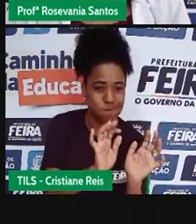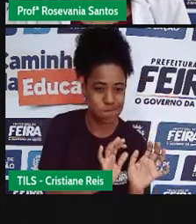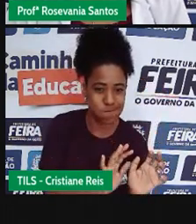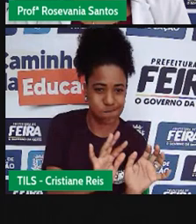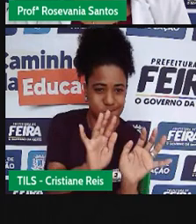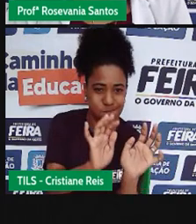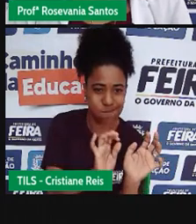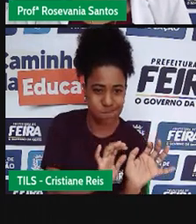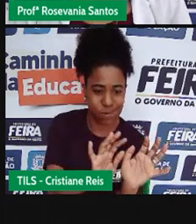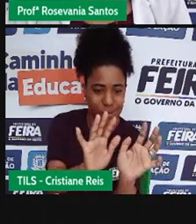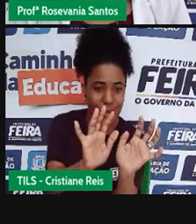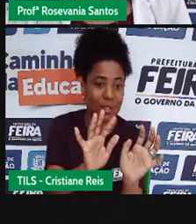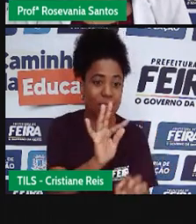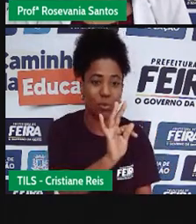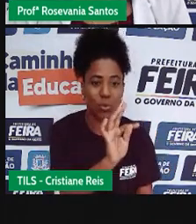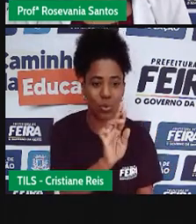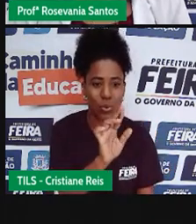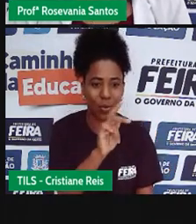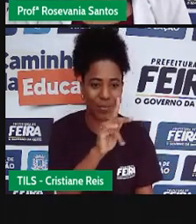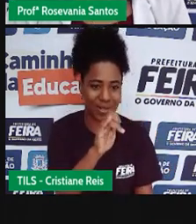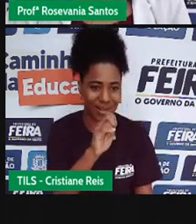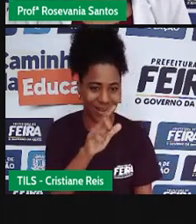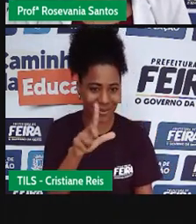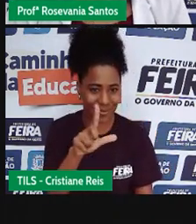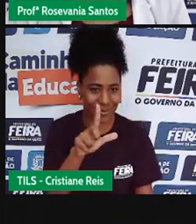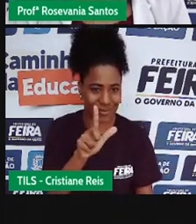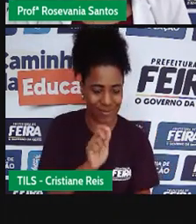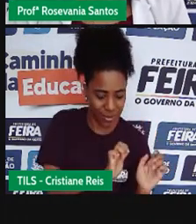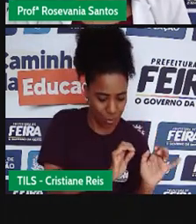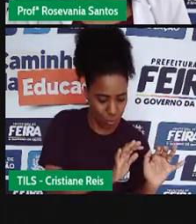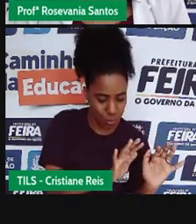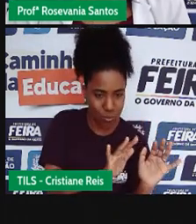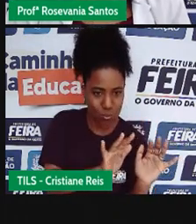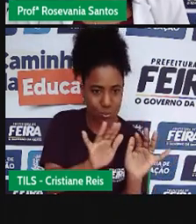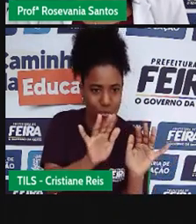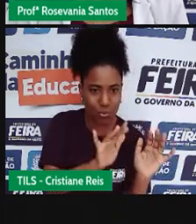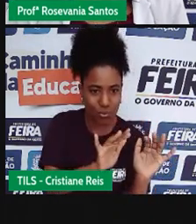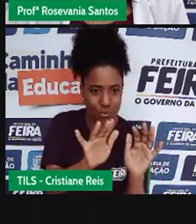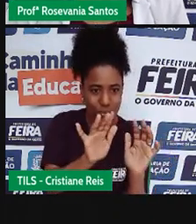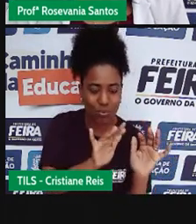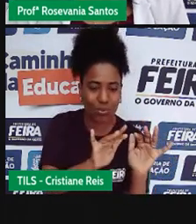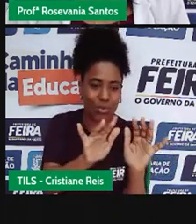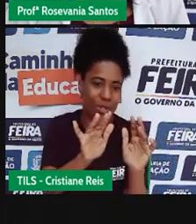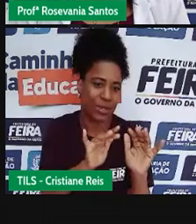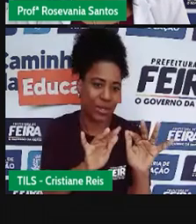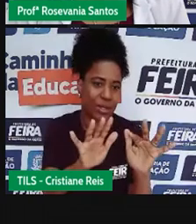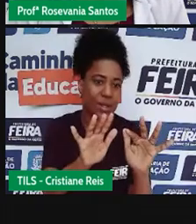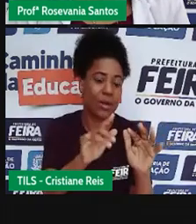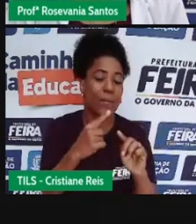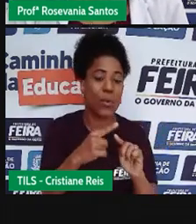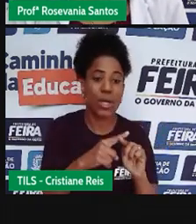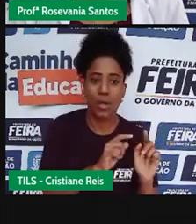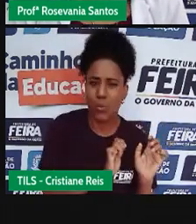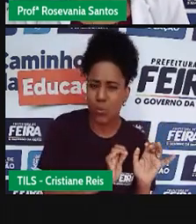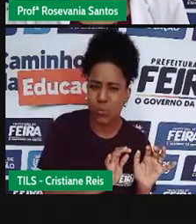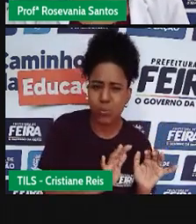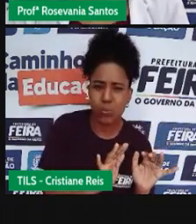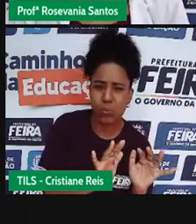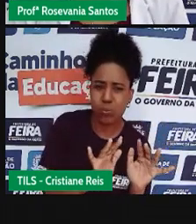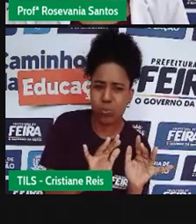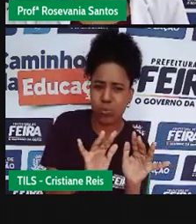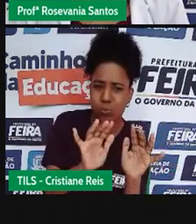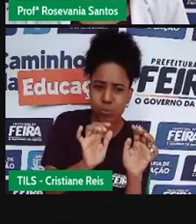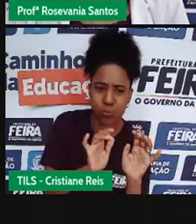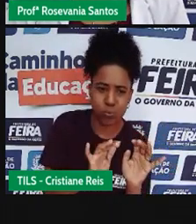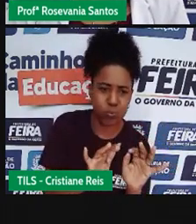dos trópicos, e continental, porque ele está vindo, né, dessa região aqui, soprando para a